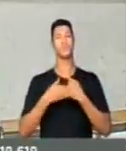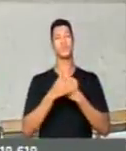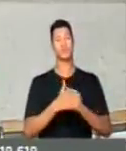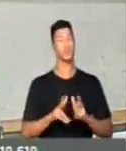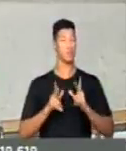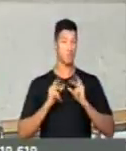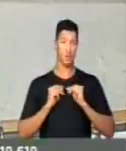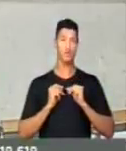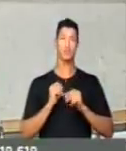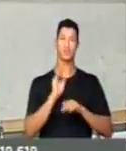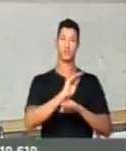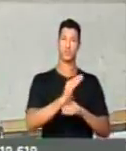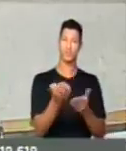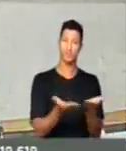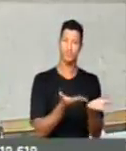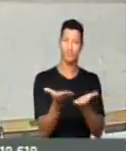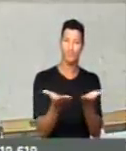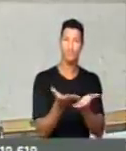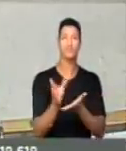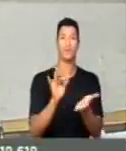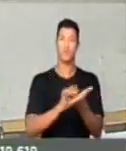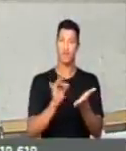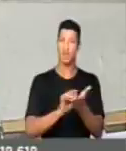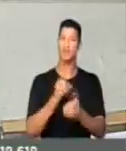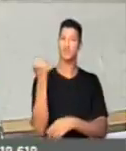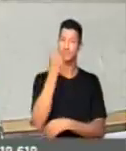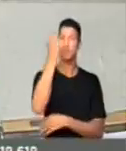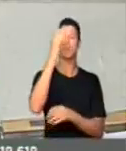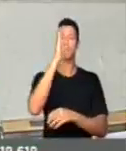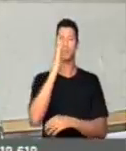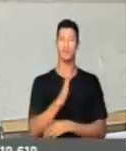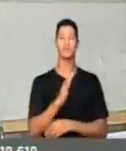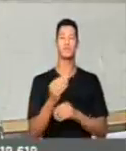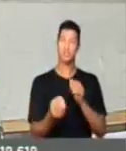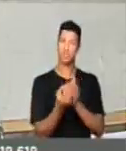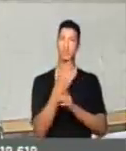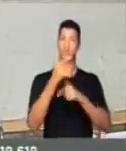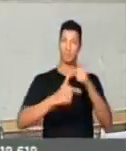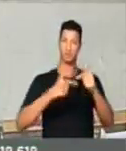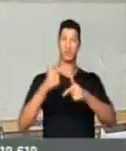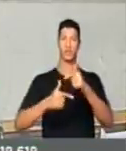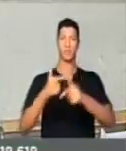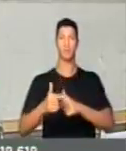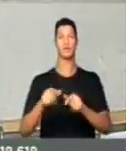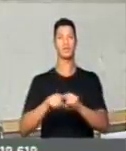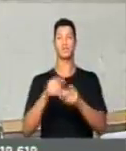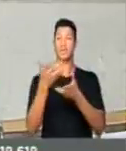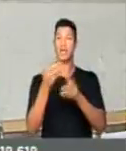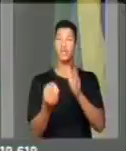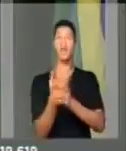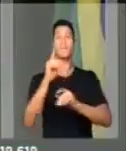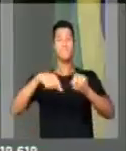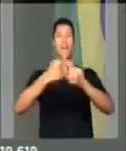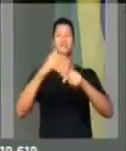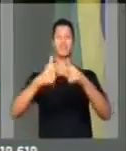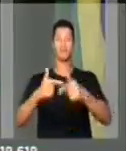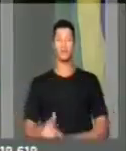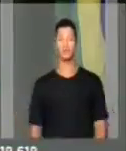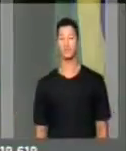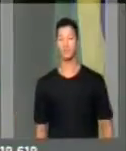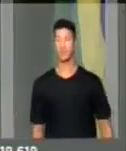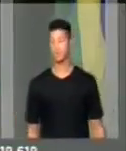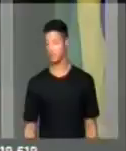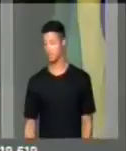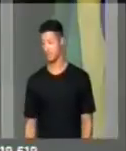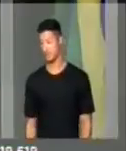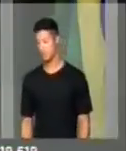merece, tratando como verdadeiros heróis brasileiros que geram emprego e que mantêm empregos e que querem gerar mais emprego. Quem vem